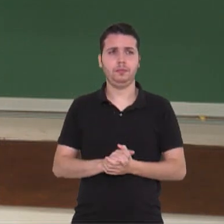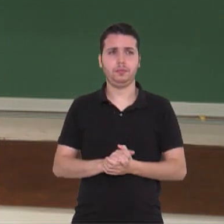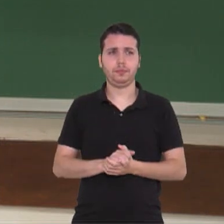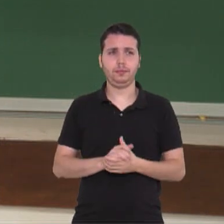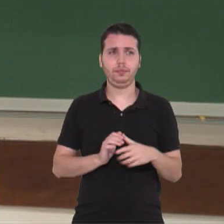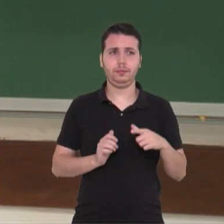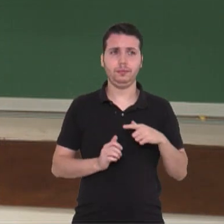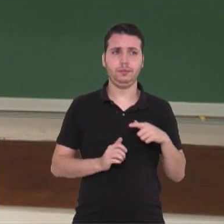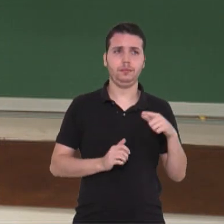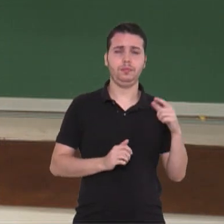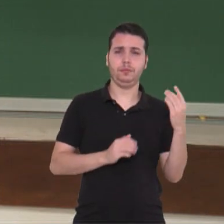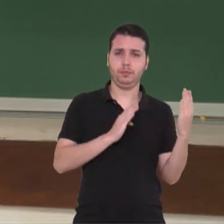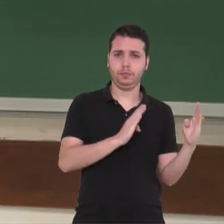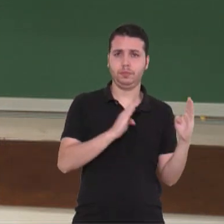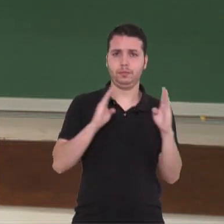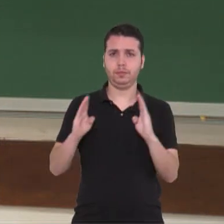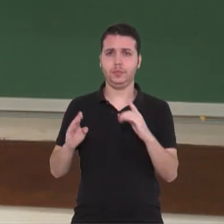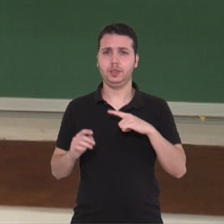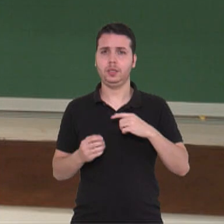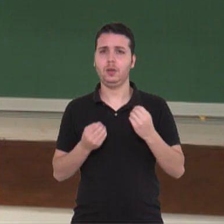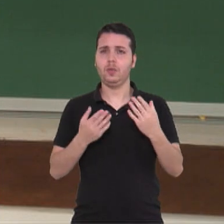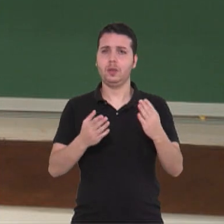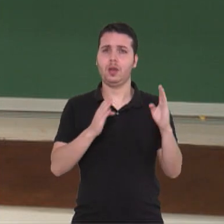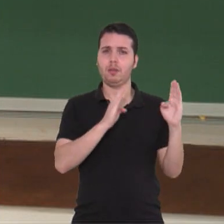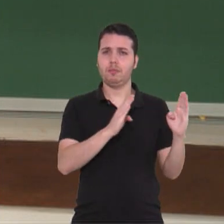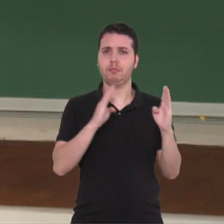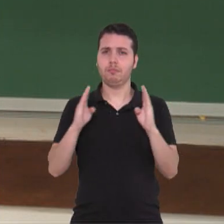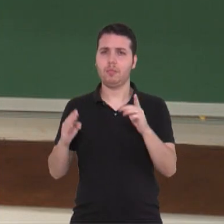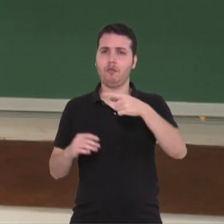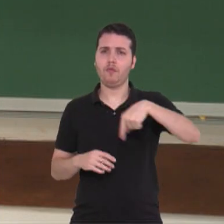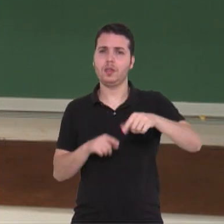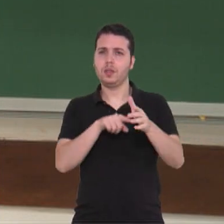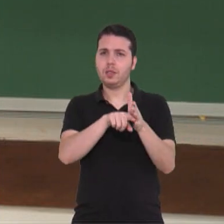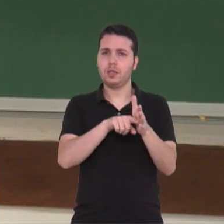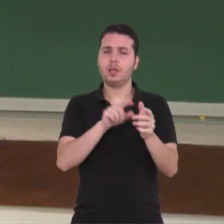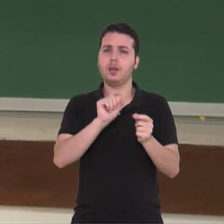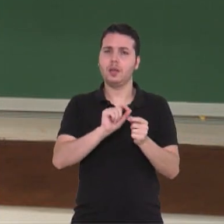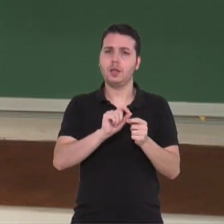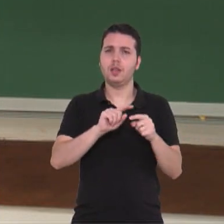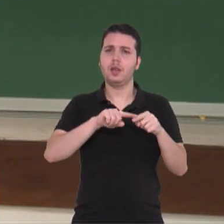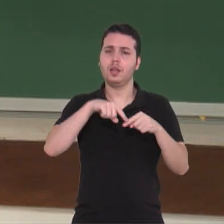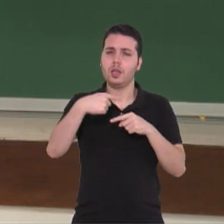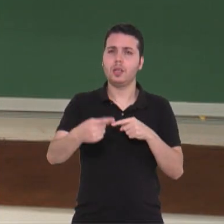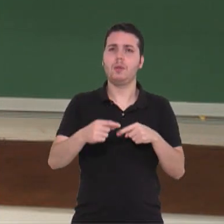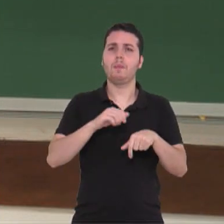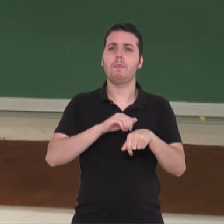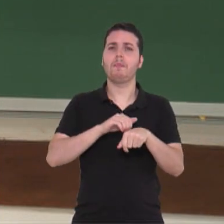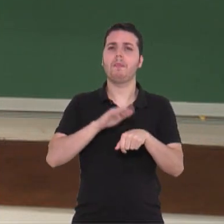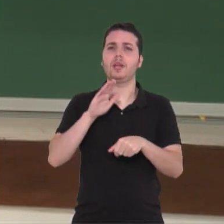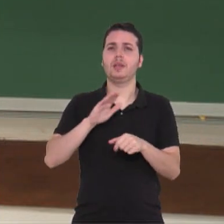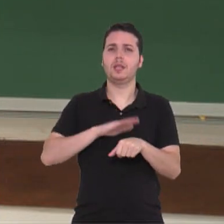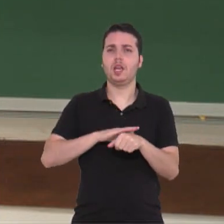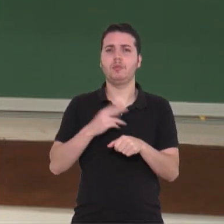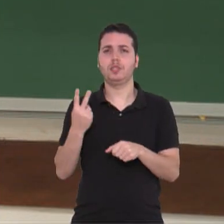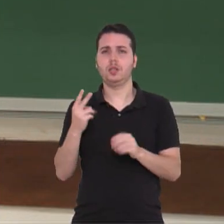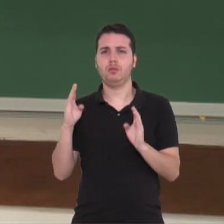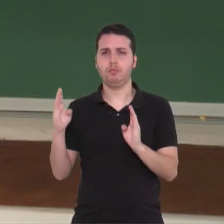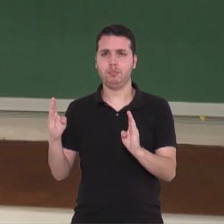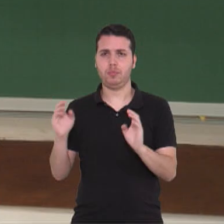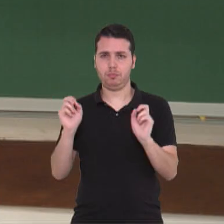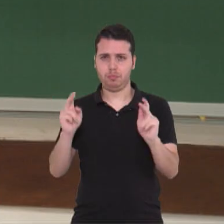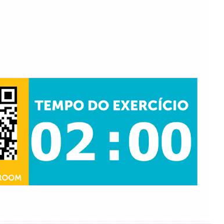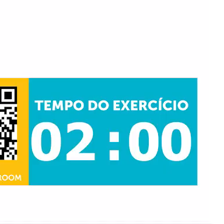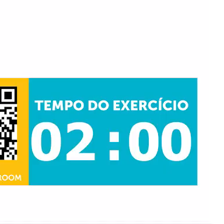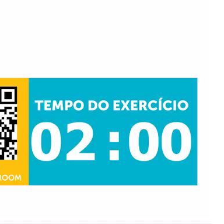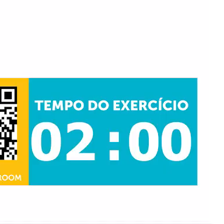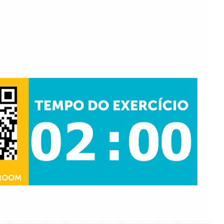tem aqui. Eu vou deixar a primeira parte um tempinho, vocês pesquisam, fazem, e depois mais um tempinho nessa segunda parte, tá ok?